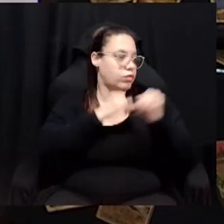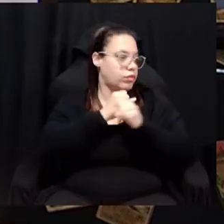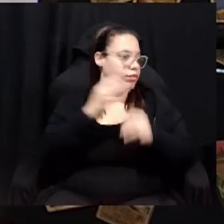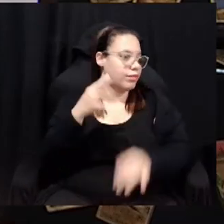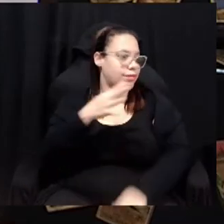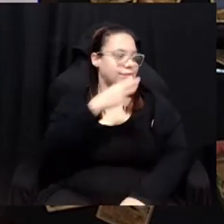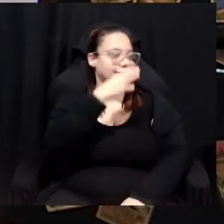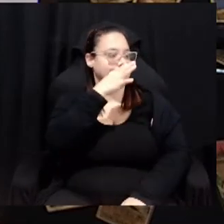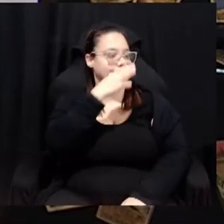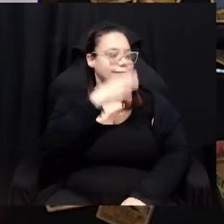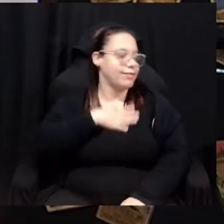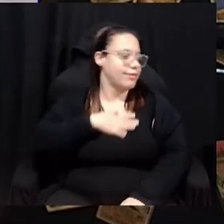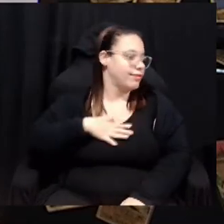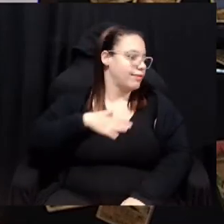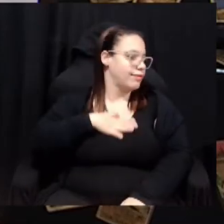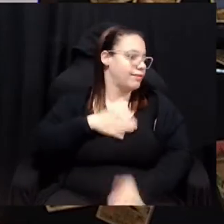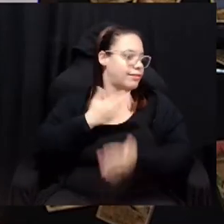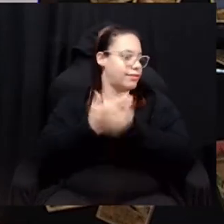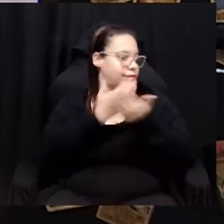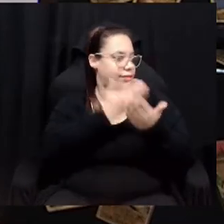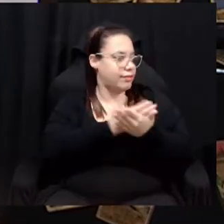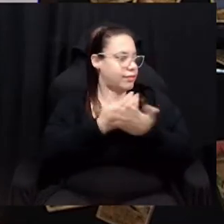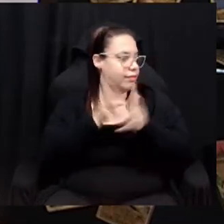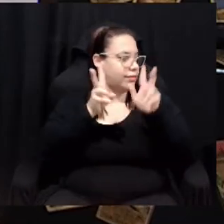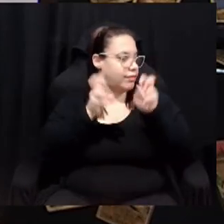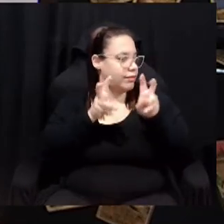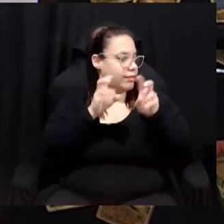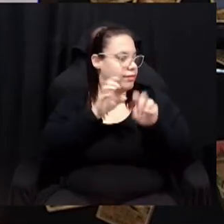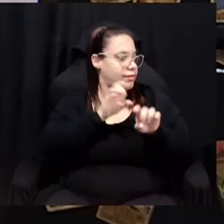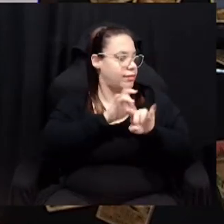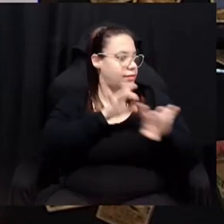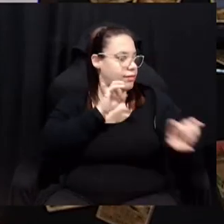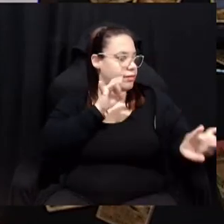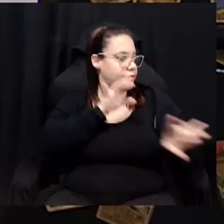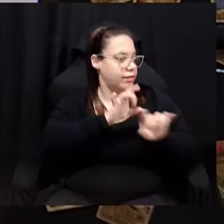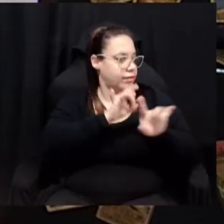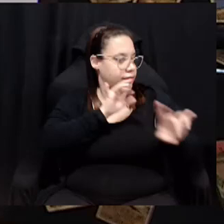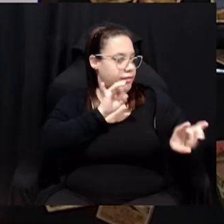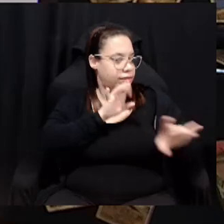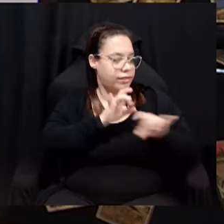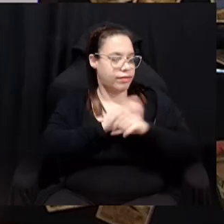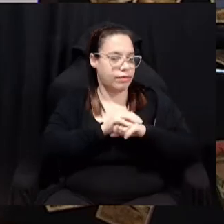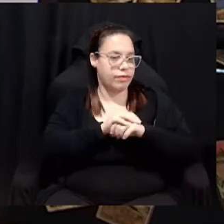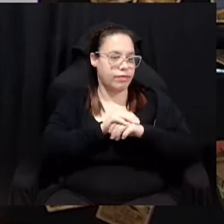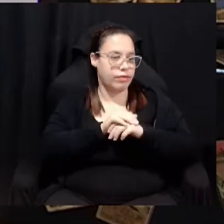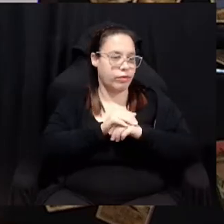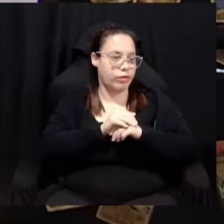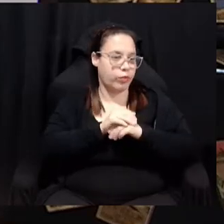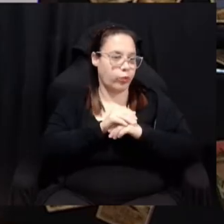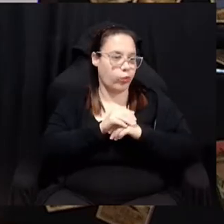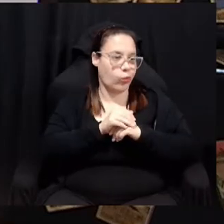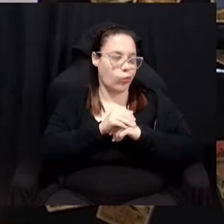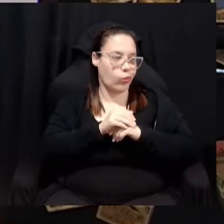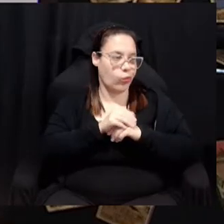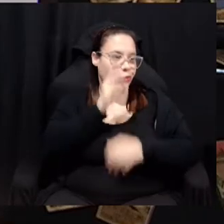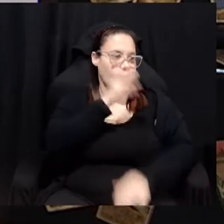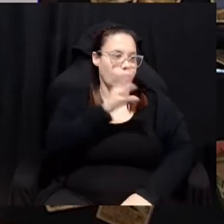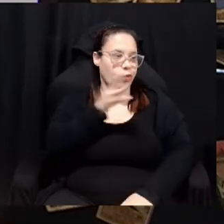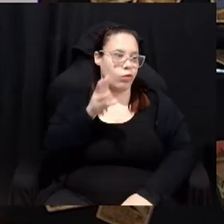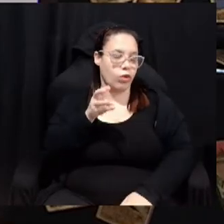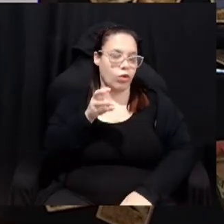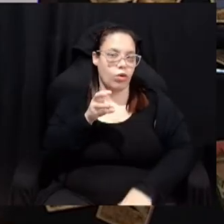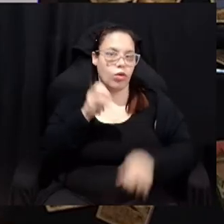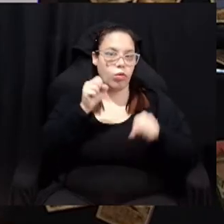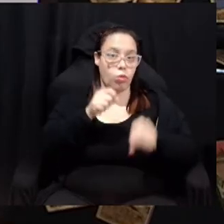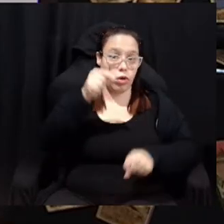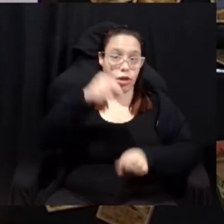gosto muito de estudar sobre o digital, o tráfego pago, o e-commerce, o site, porque eu posso estar aqui com você agora, mas o